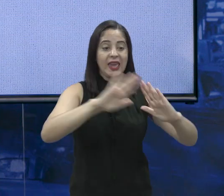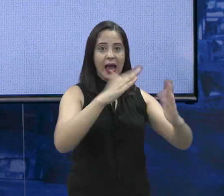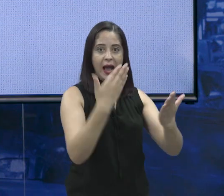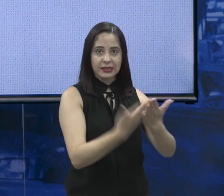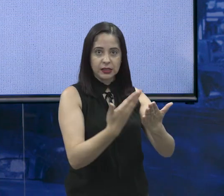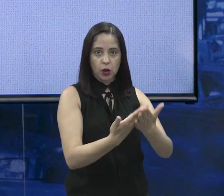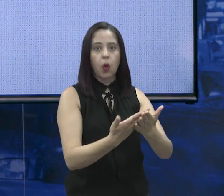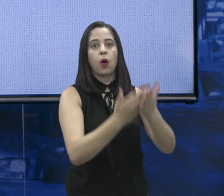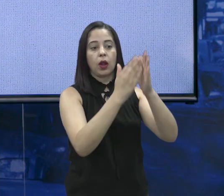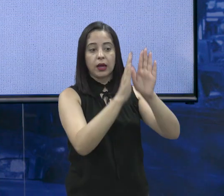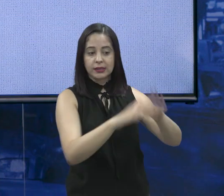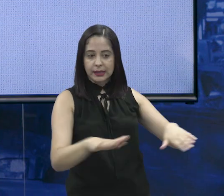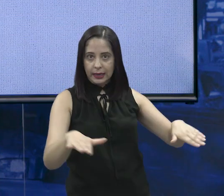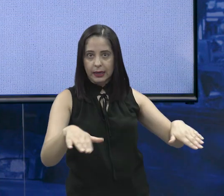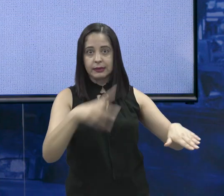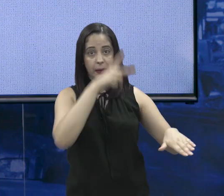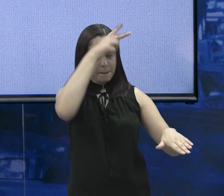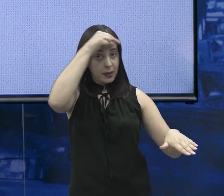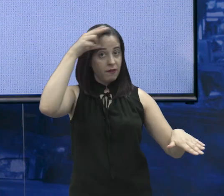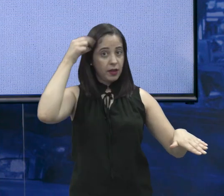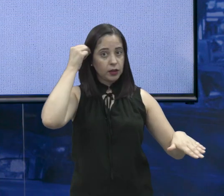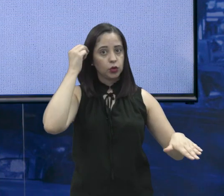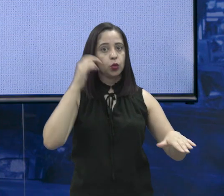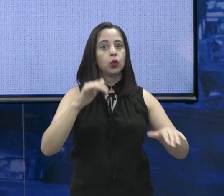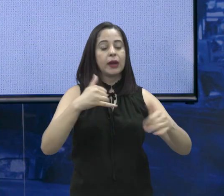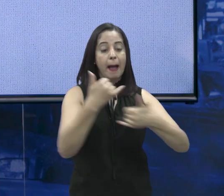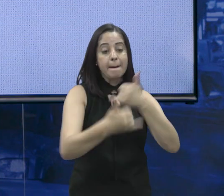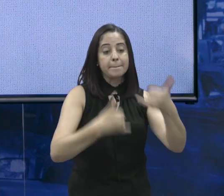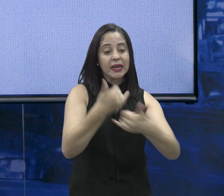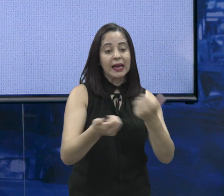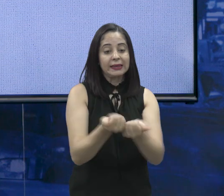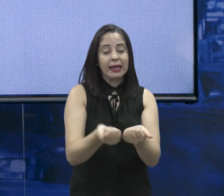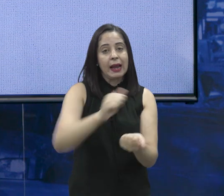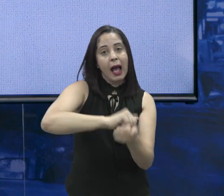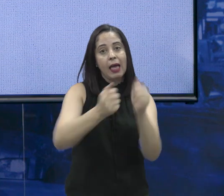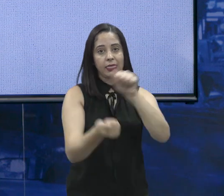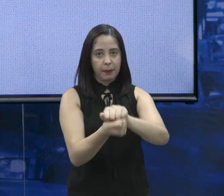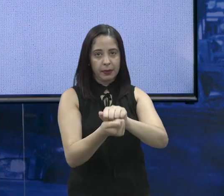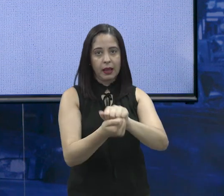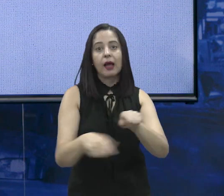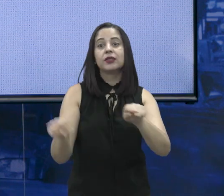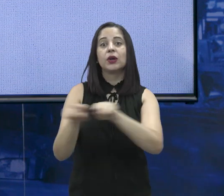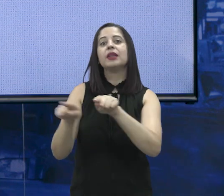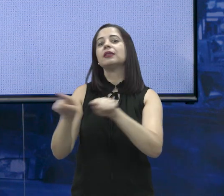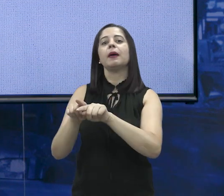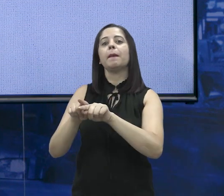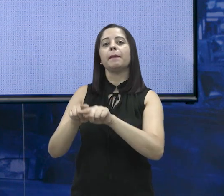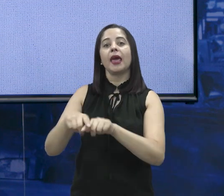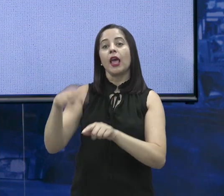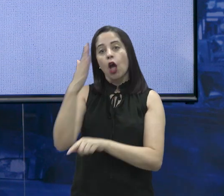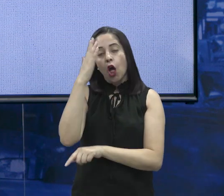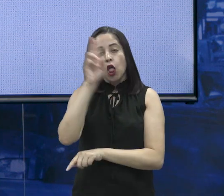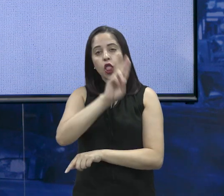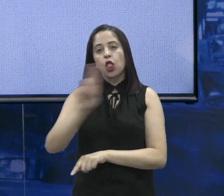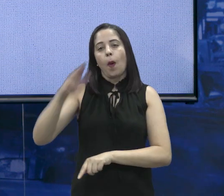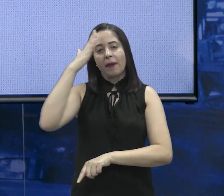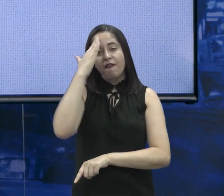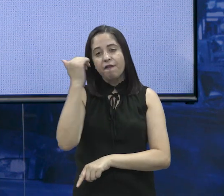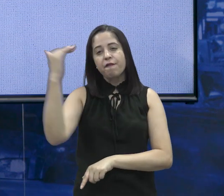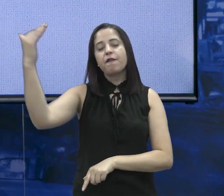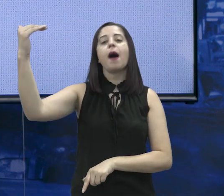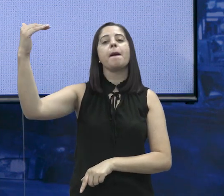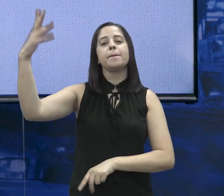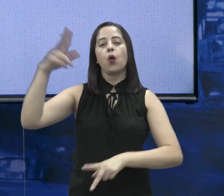brinquedos adaptados nas escolas municipais de São José. E o nosso quadro Nomes da Cidade, que conta para você a história